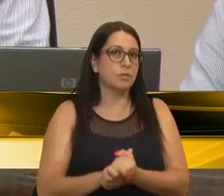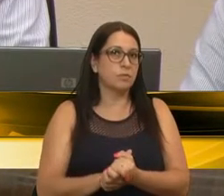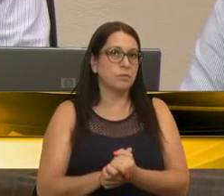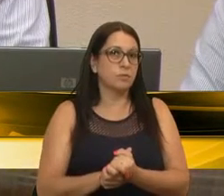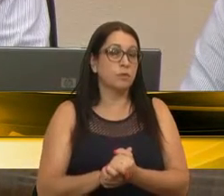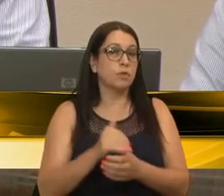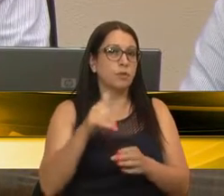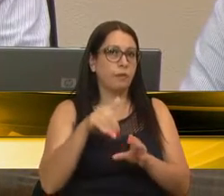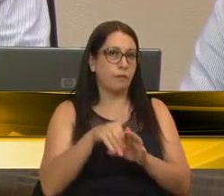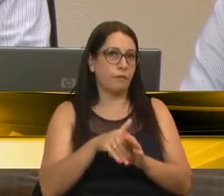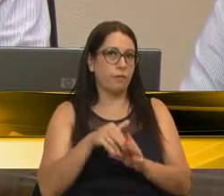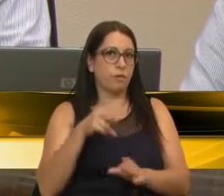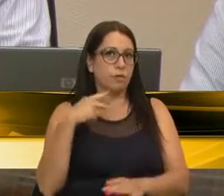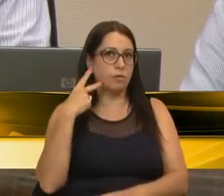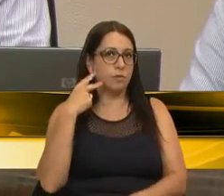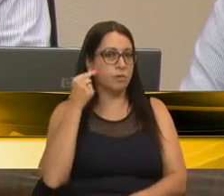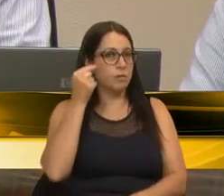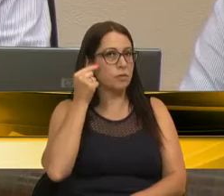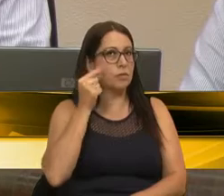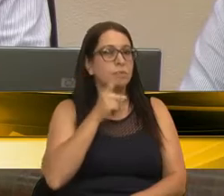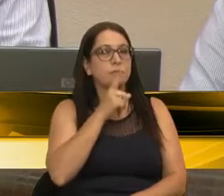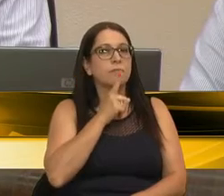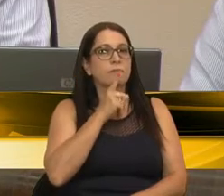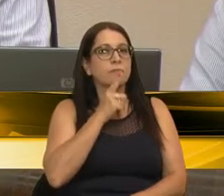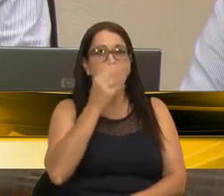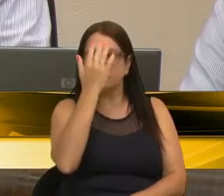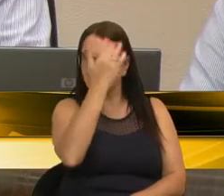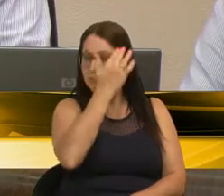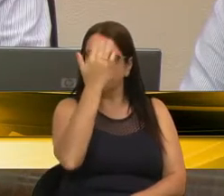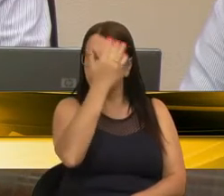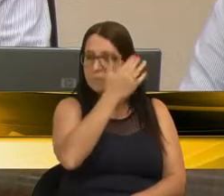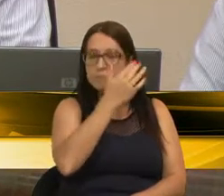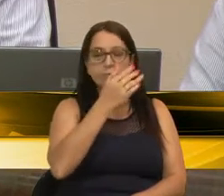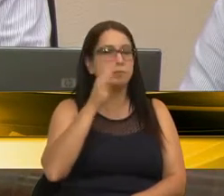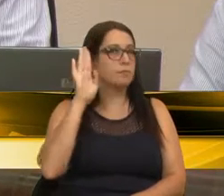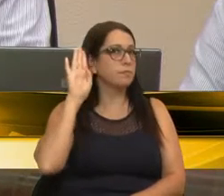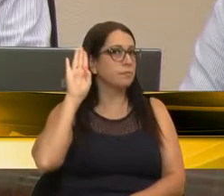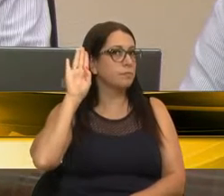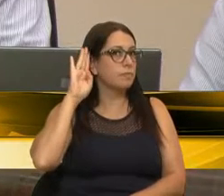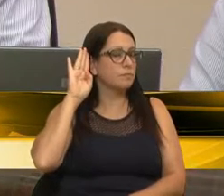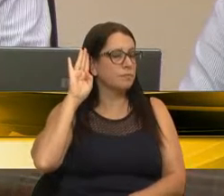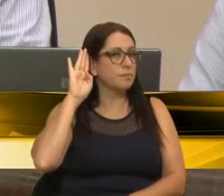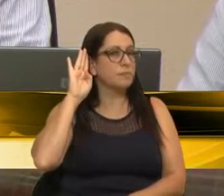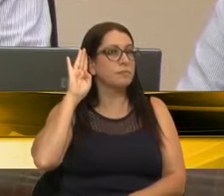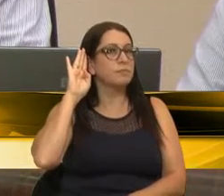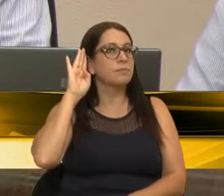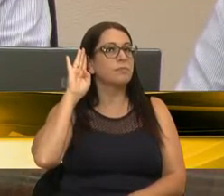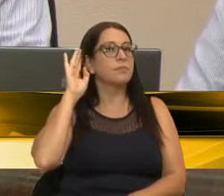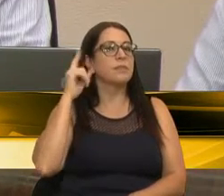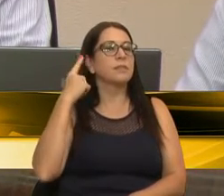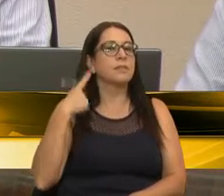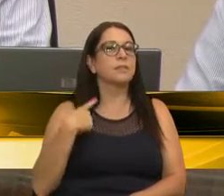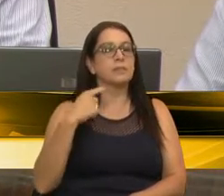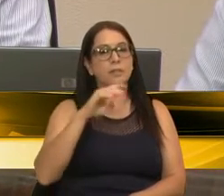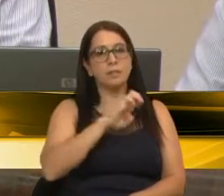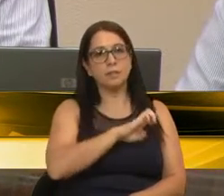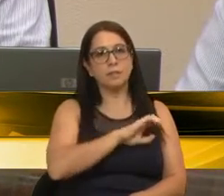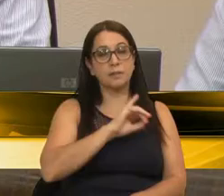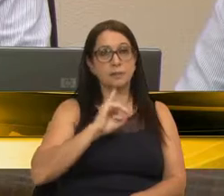com os votos dos vereadores Alberto Meneguzzi, Adiló de Domênico, Alceu Tomé, Arlindo Bandeira, Denise Pessoa, Ed